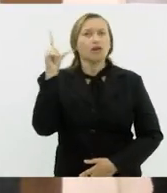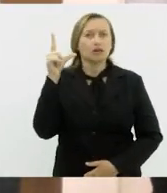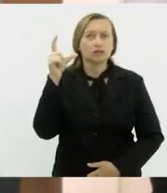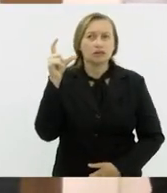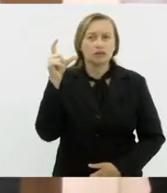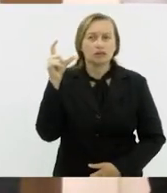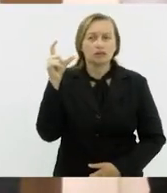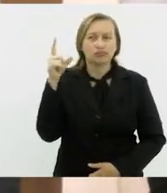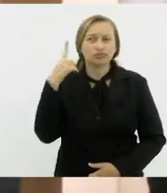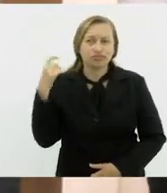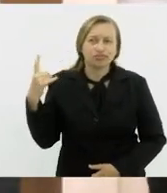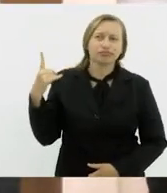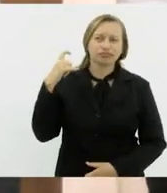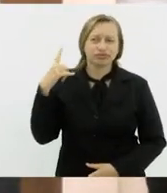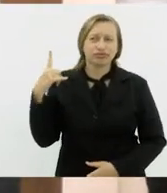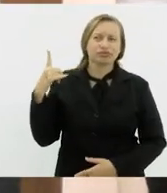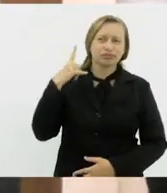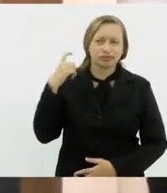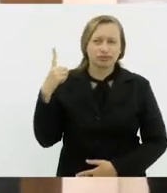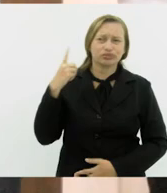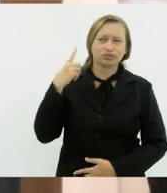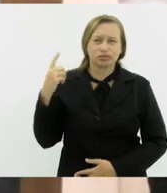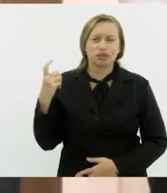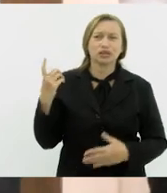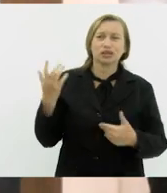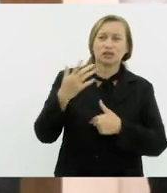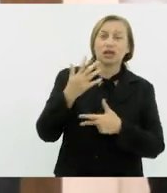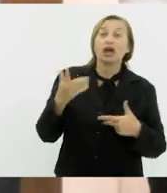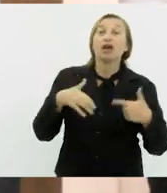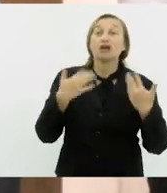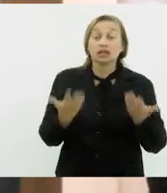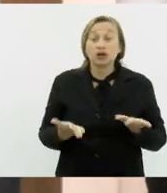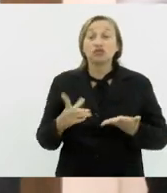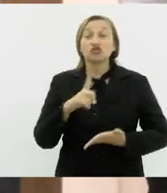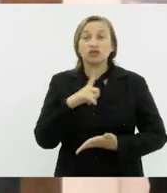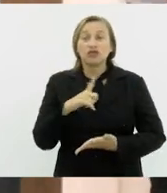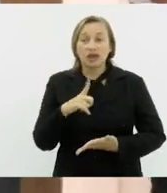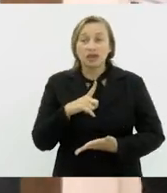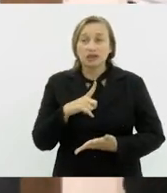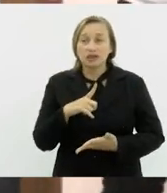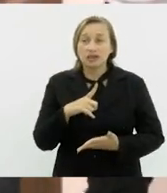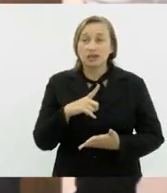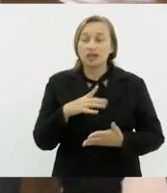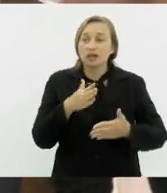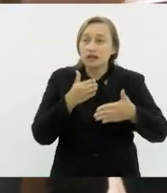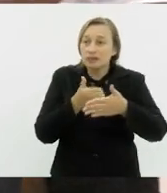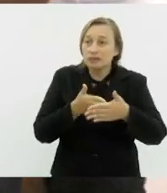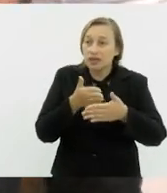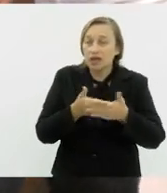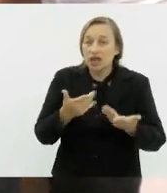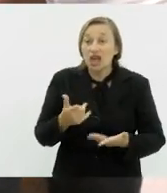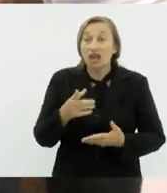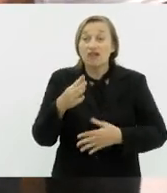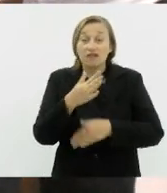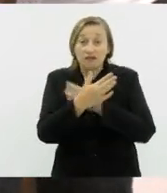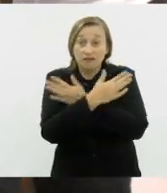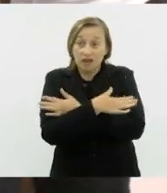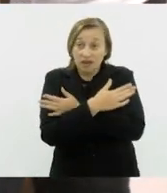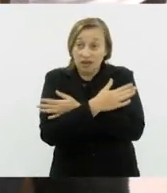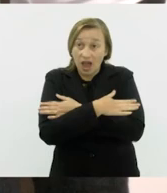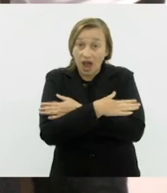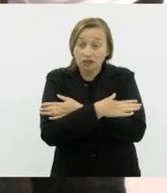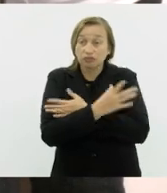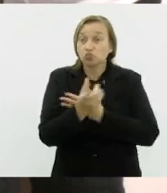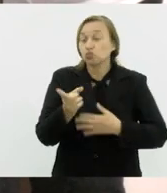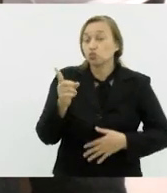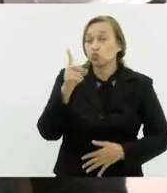esse inferno nas residências. Então, tivesse um mínimo de restrição, feriado e domingo, não pode. Caso não